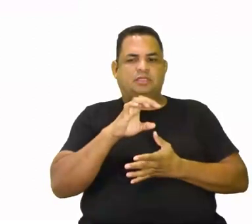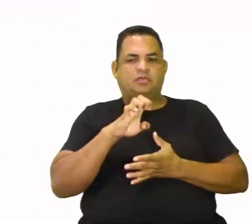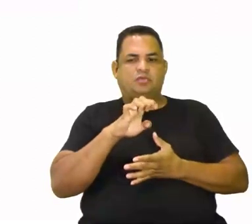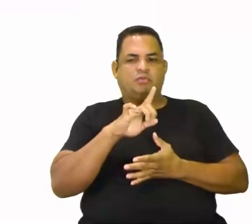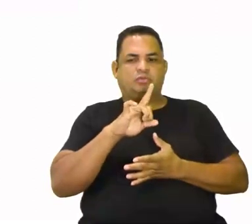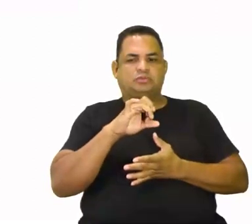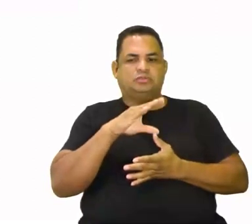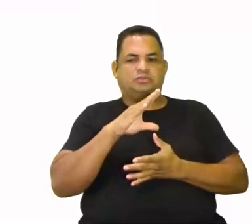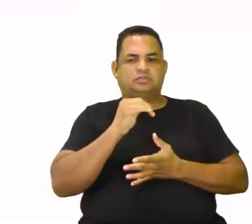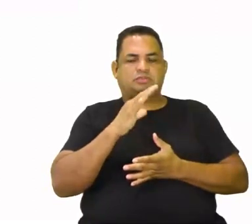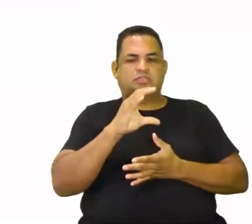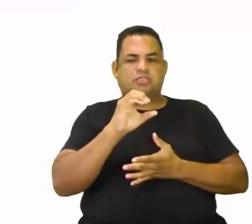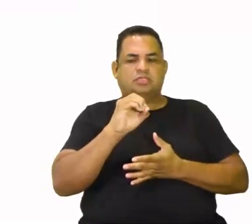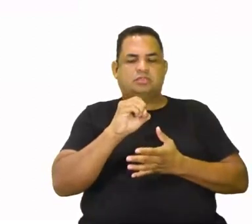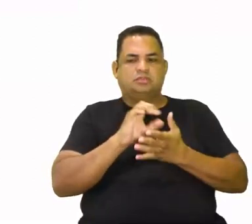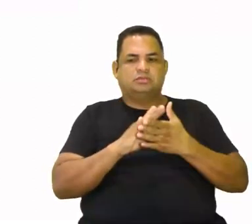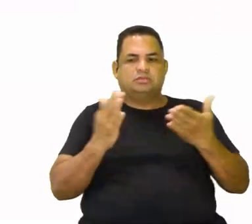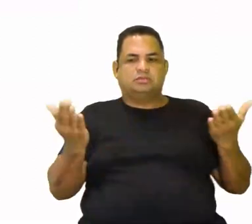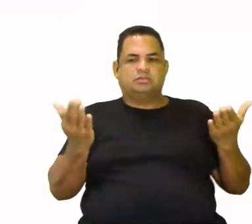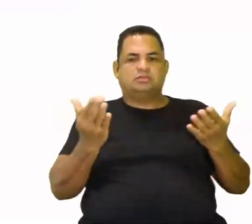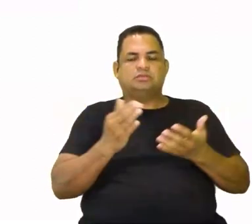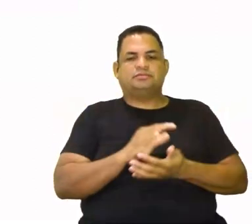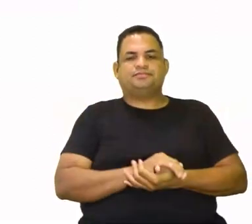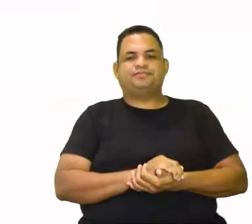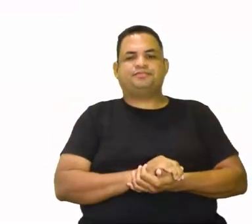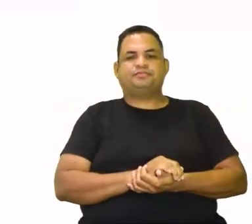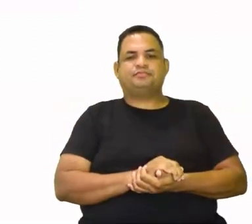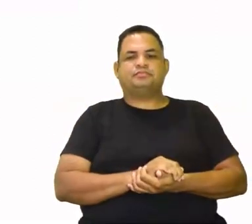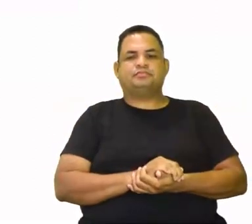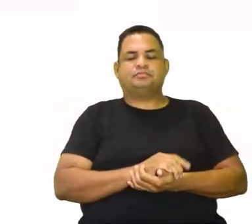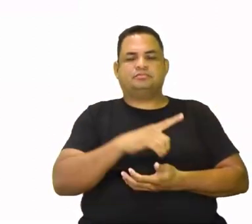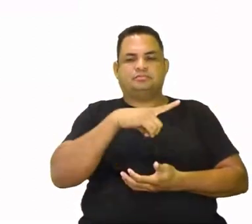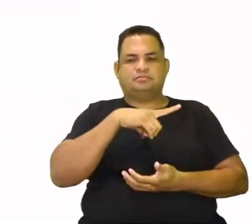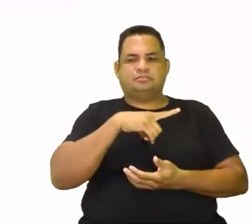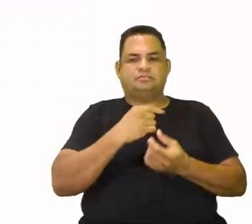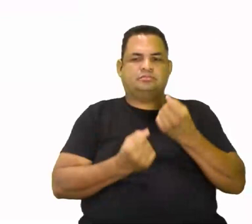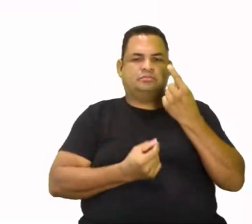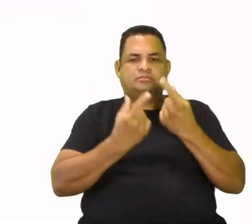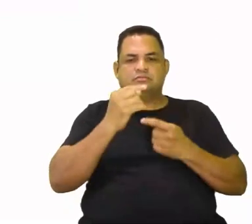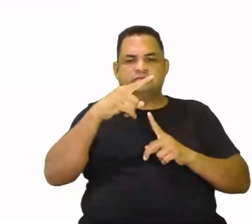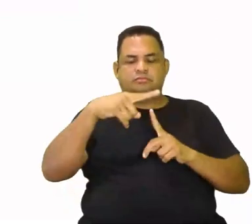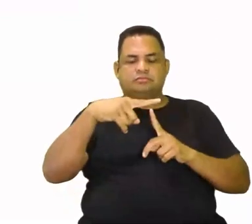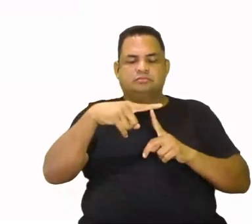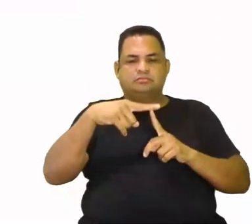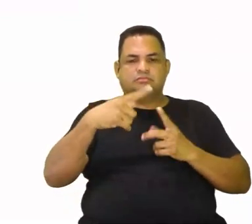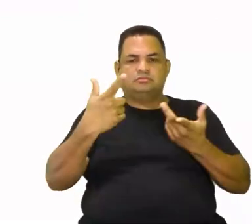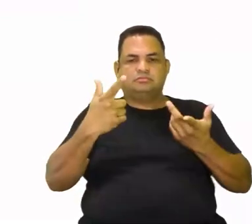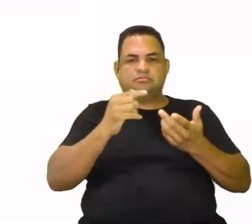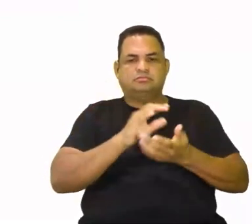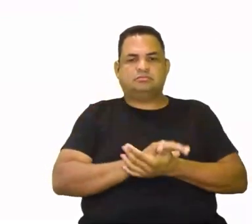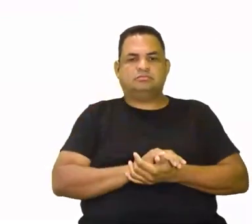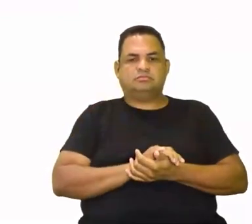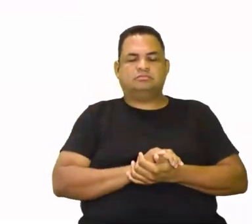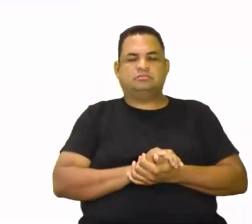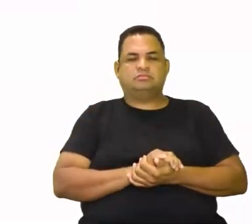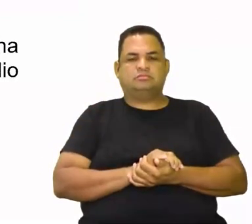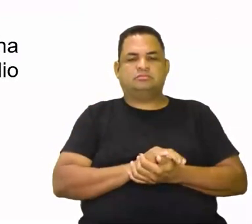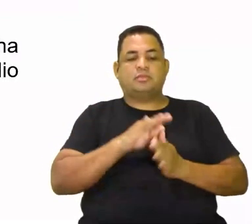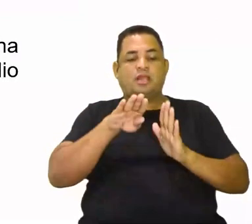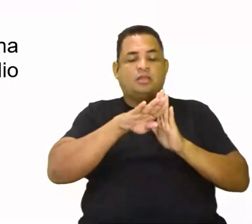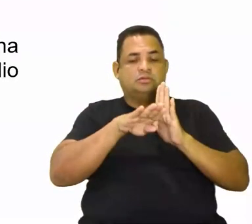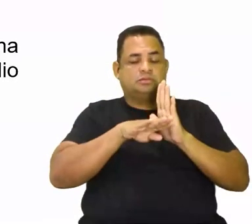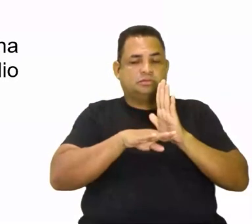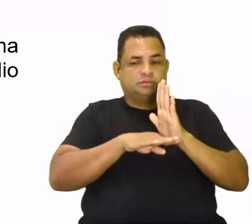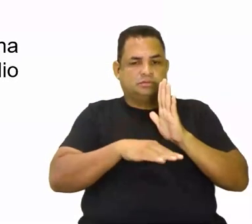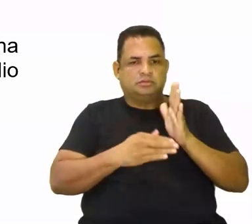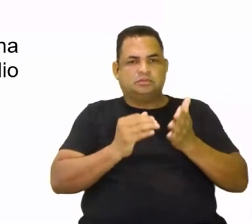decomposição. Nas reações de decomposição, galera, nós temos alguns tipos vamos chamar de subclassificação, que